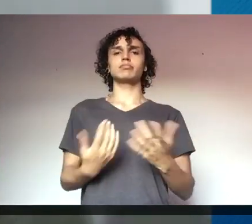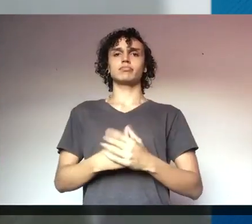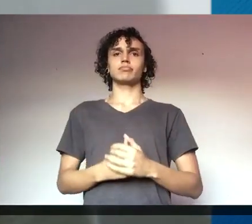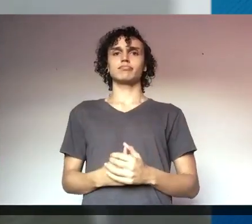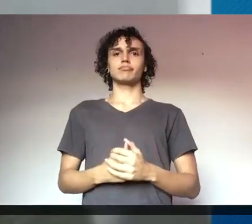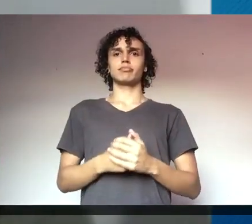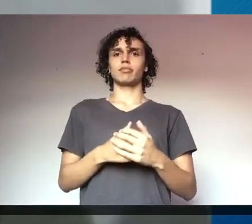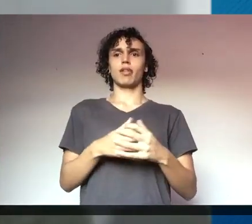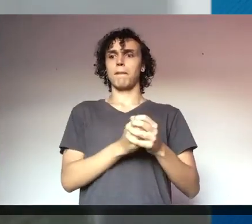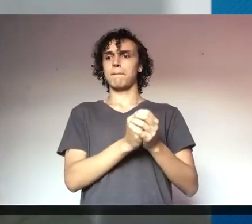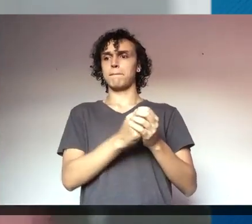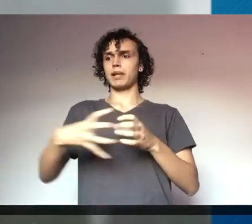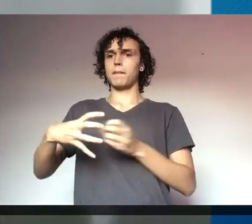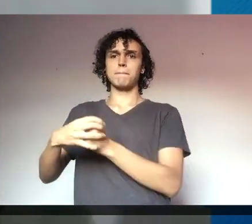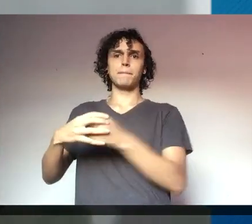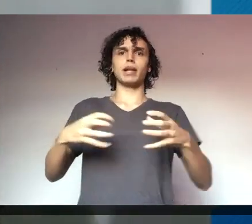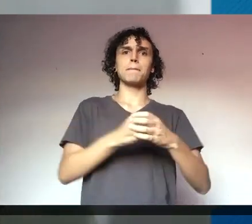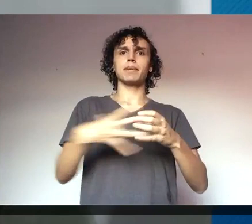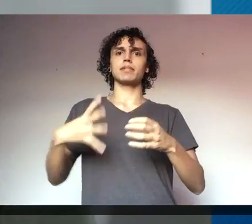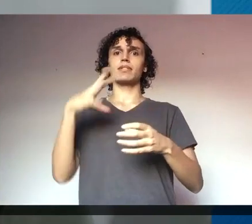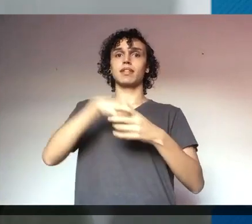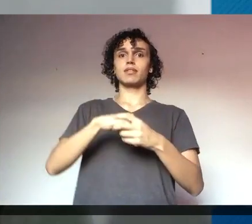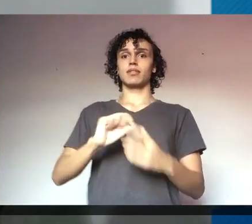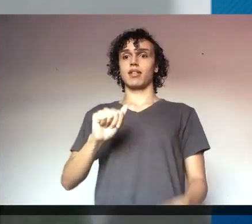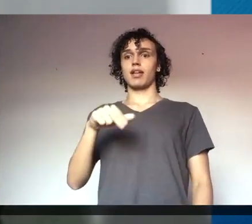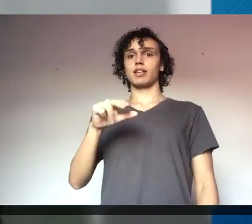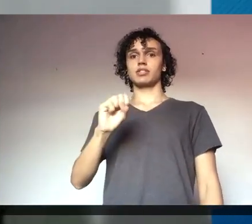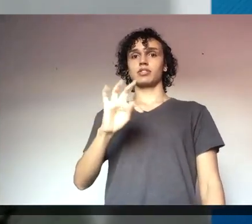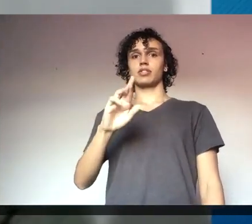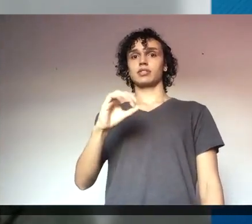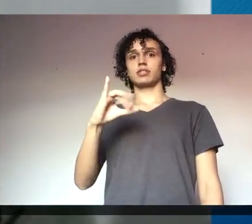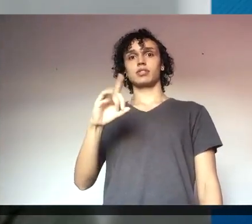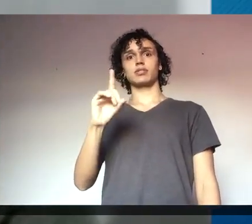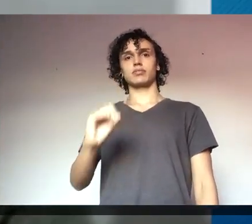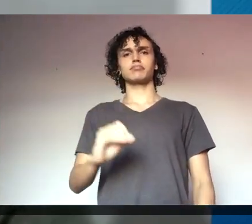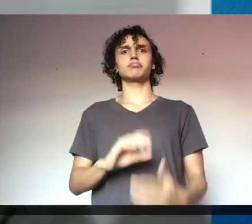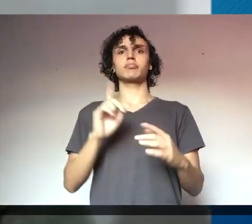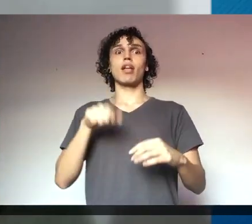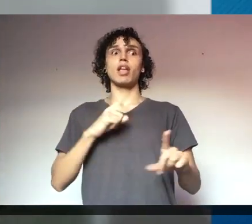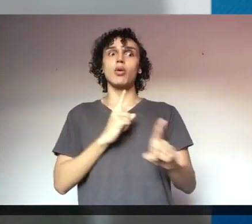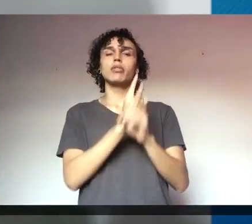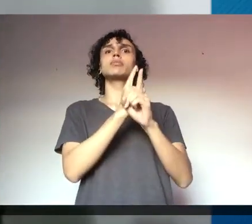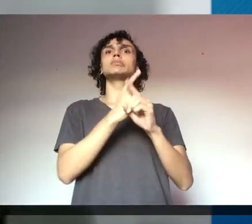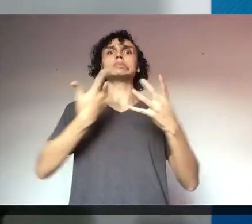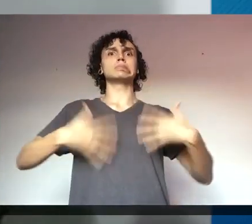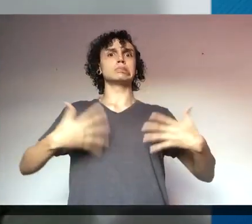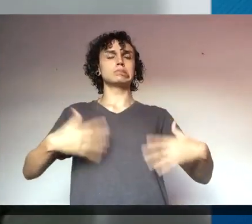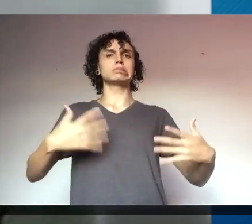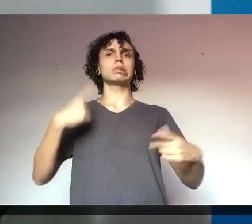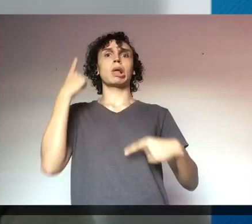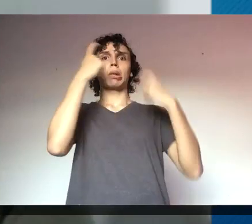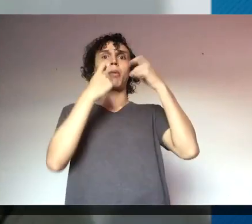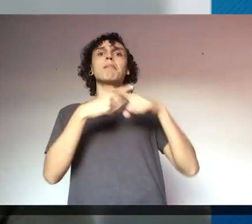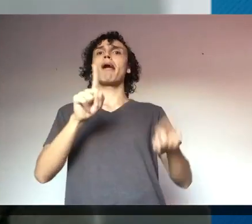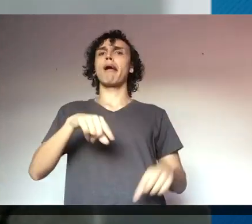dentro dos astrócitos, duplicando, a gente fala, replicando dentro dos astrócitos. Então, foi um achado importantíssimo, muito preocupante,